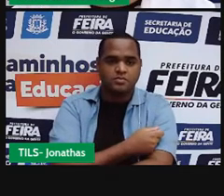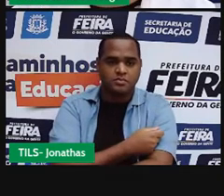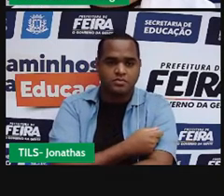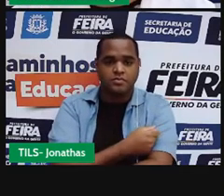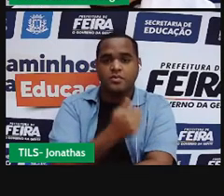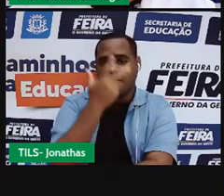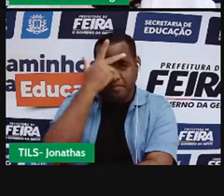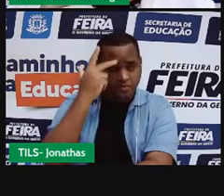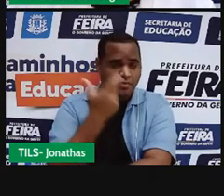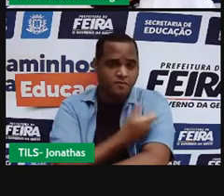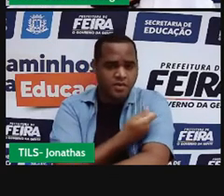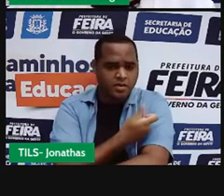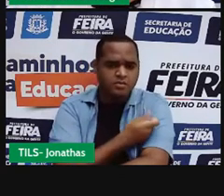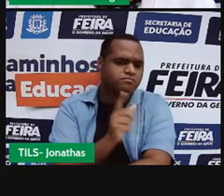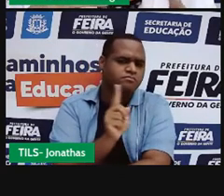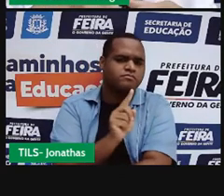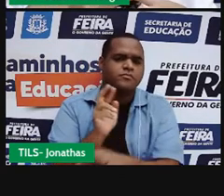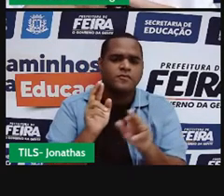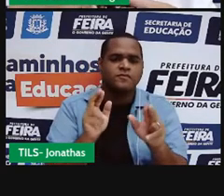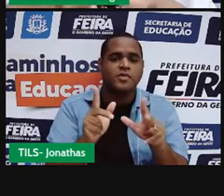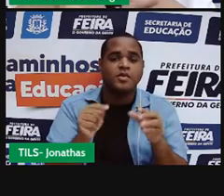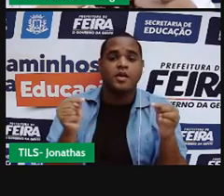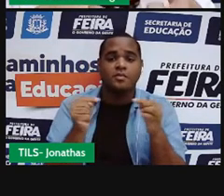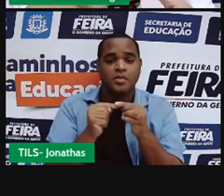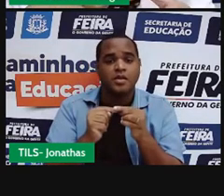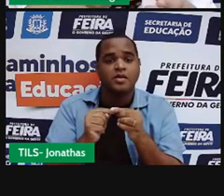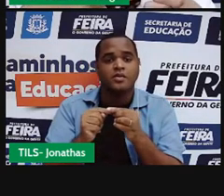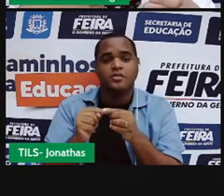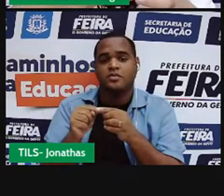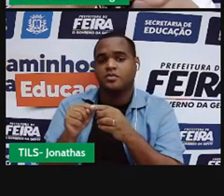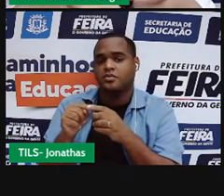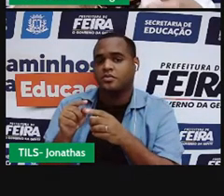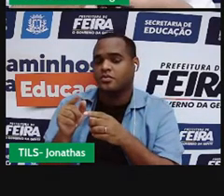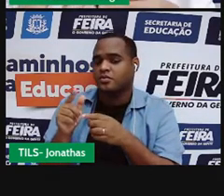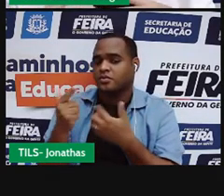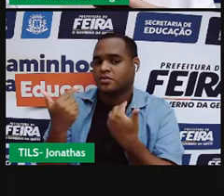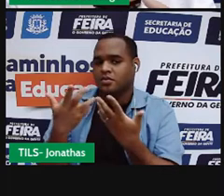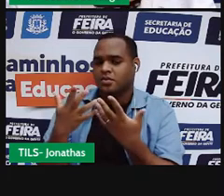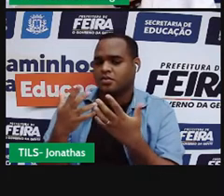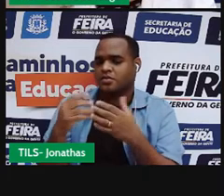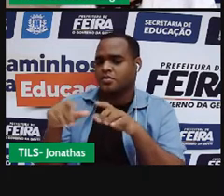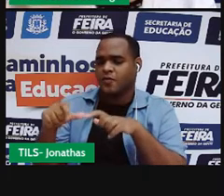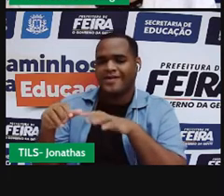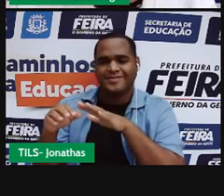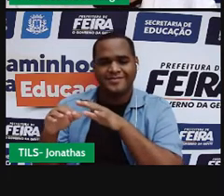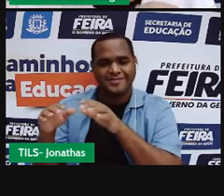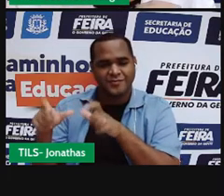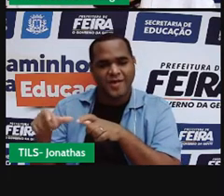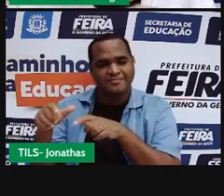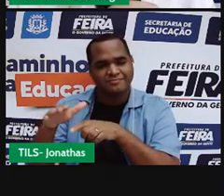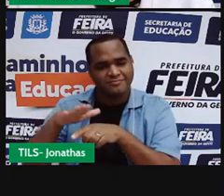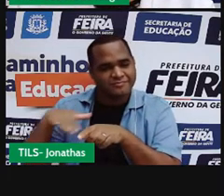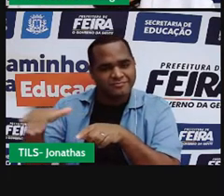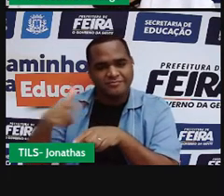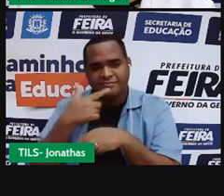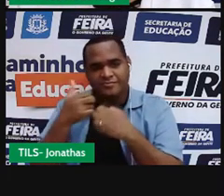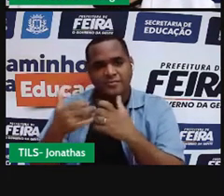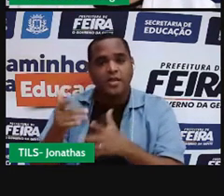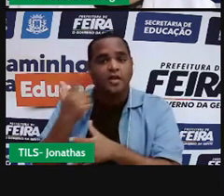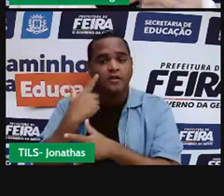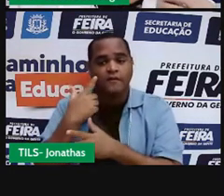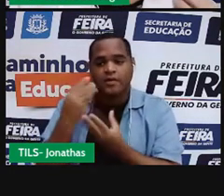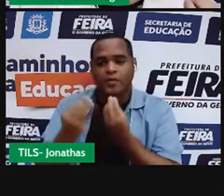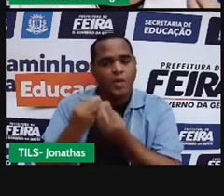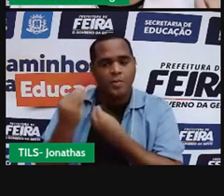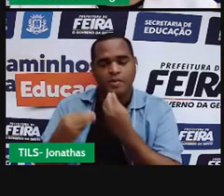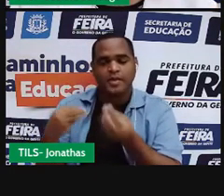ser vivo. In vitro vai ser ali dentro dos, né, dos equipamentos, com os patógenos, para ver a reação da